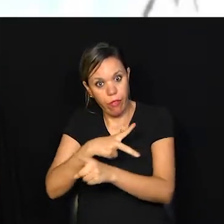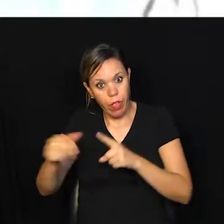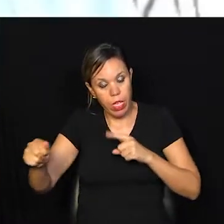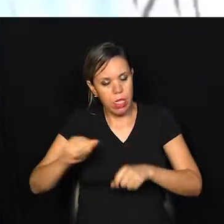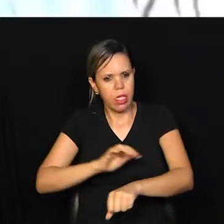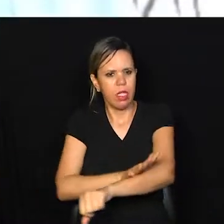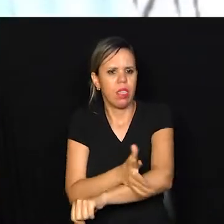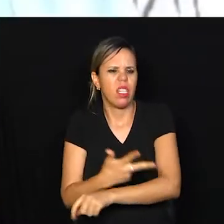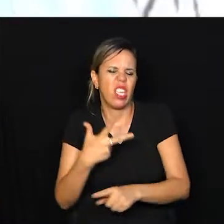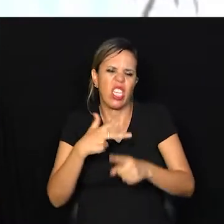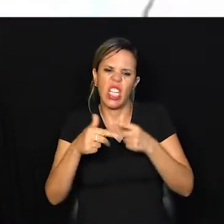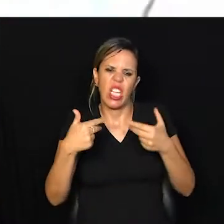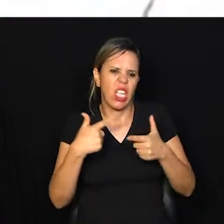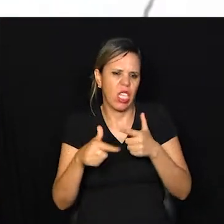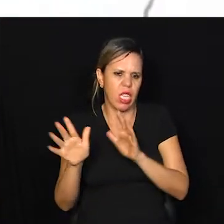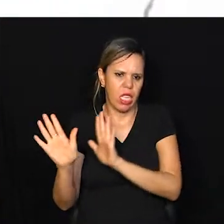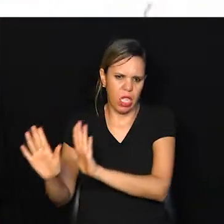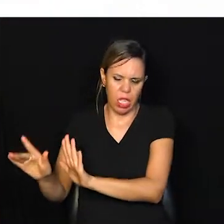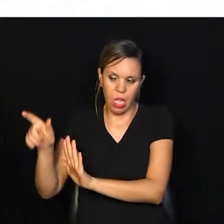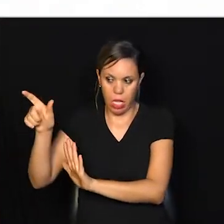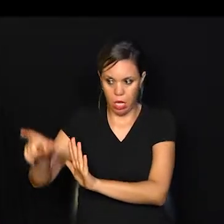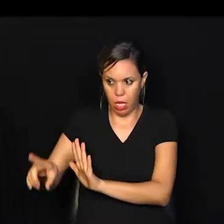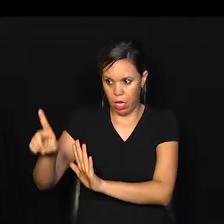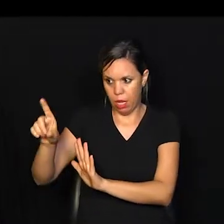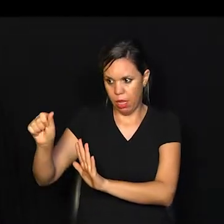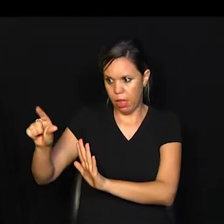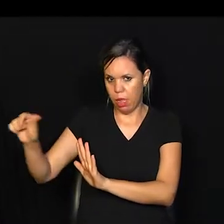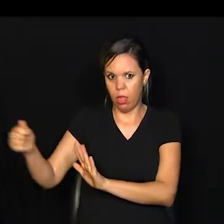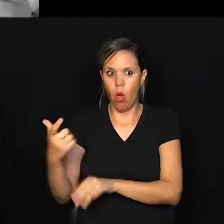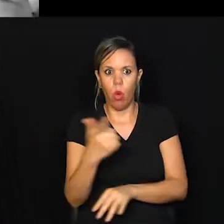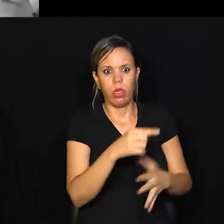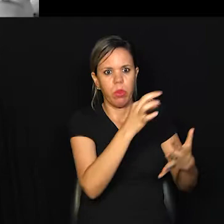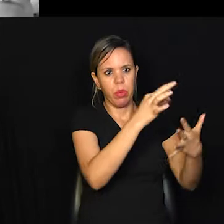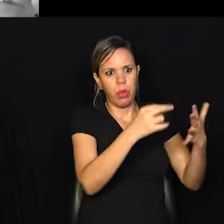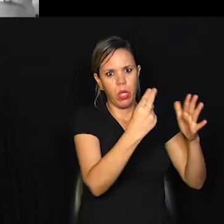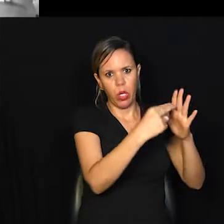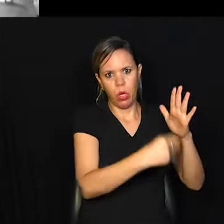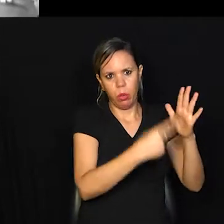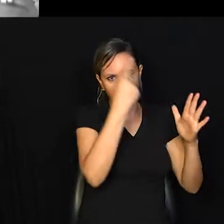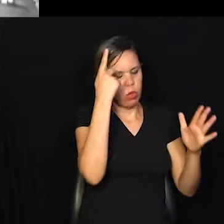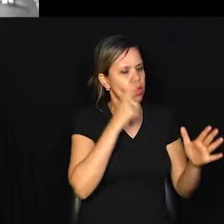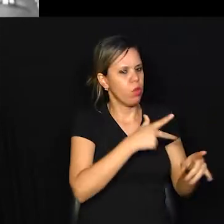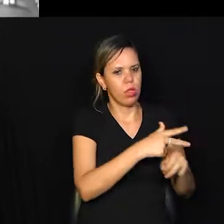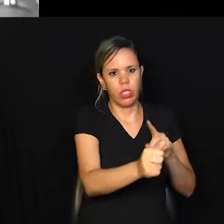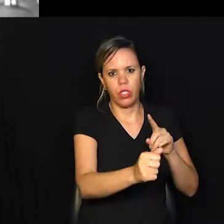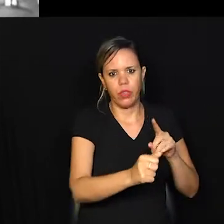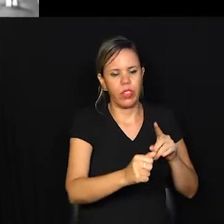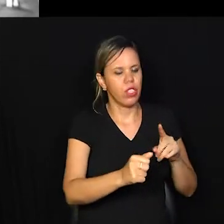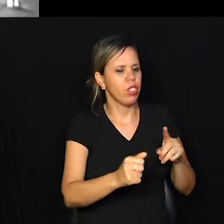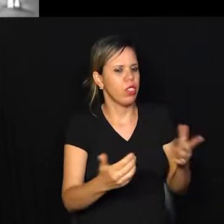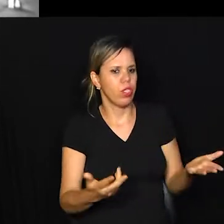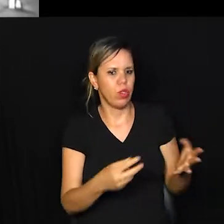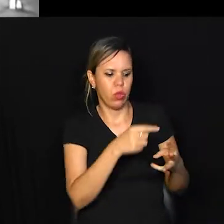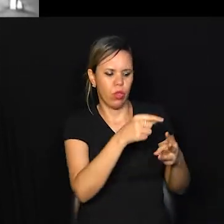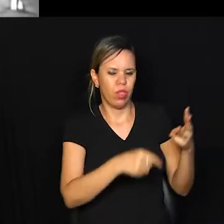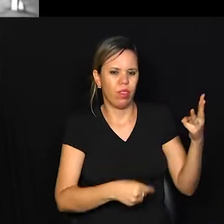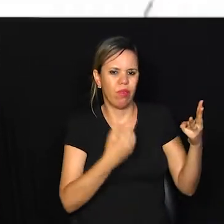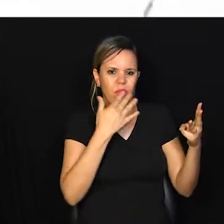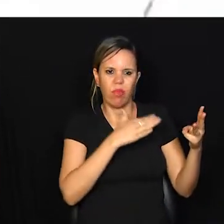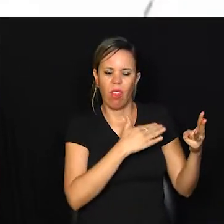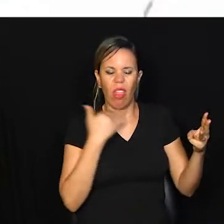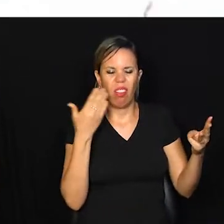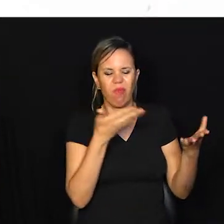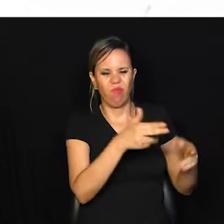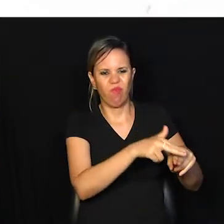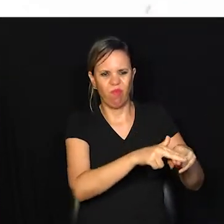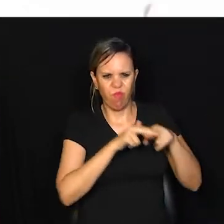racismo e passar por cima disso. Mas, cara, João Pedro, Ágata e Miguel não conseguiram. João Pedro, Ágata e Miguel estão enterrados